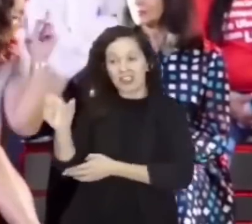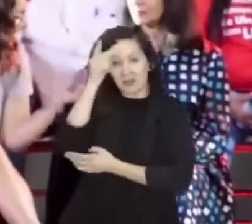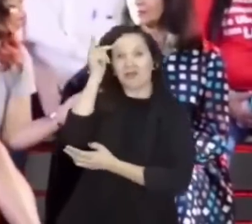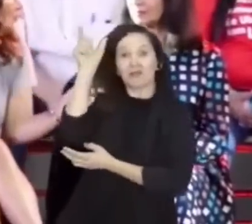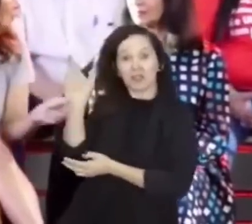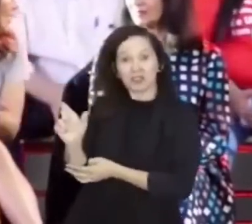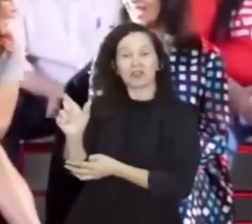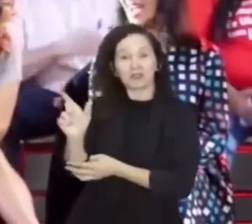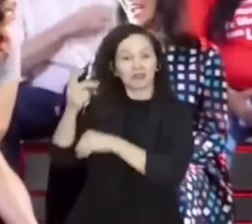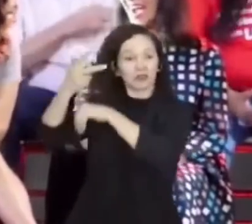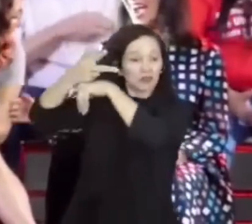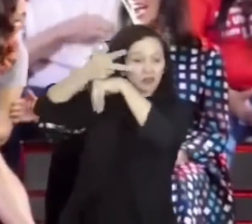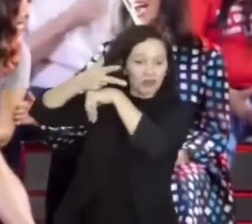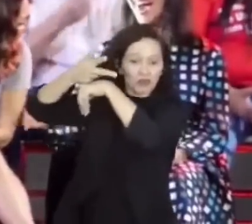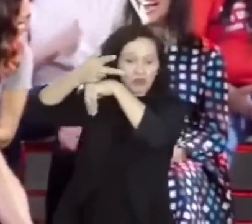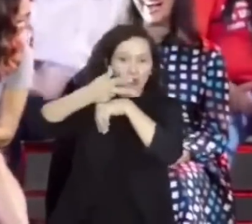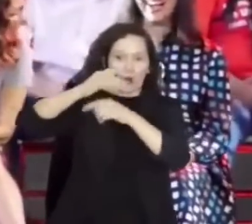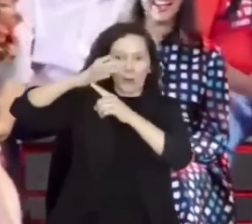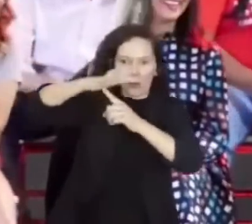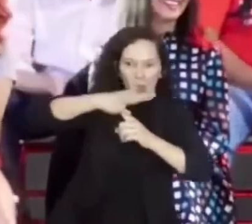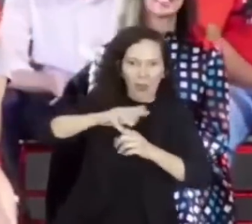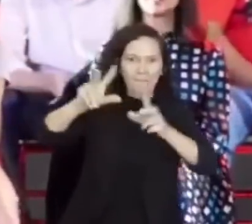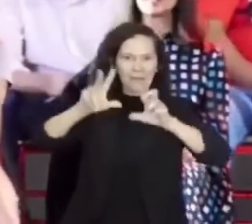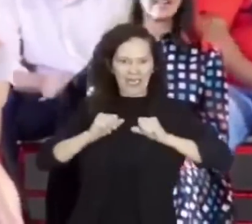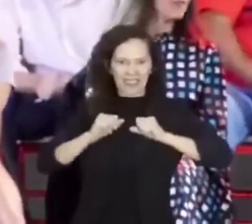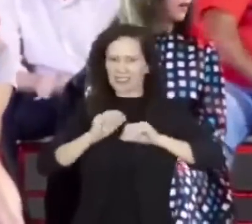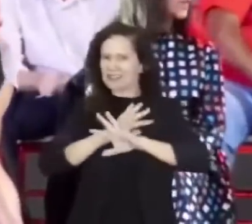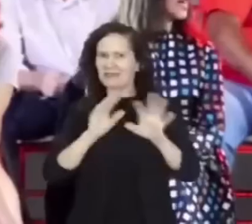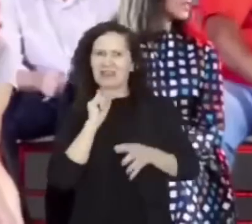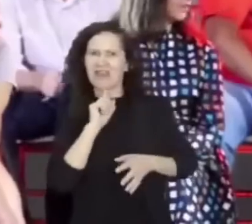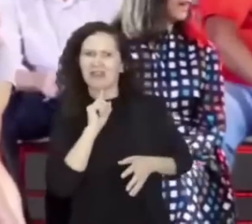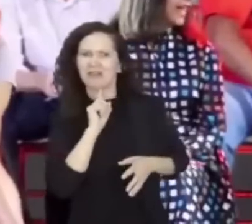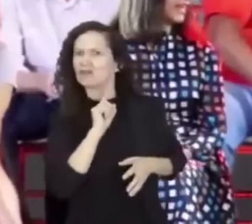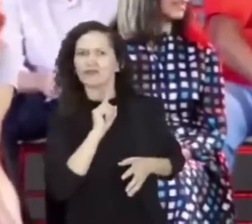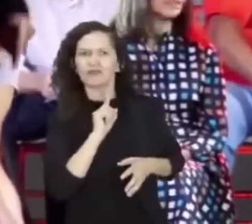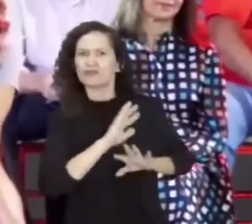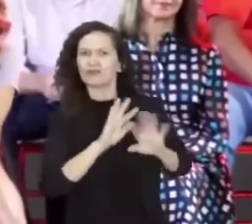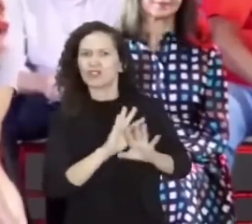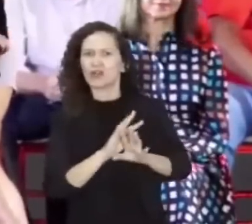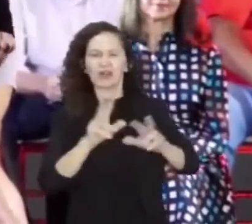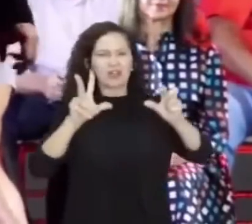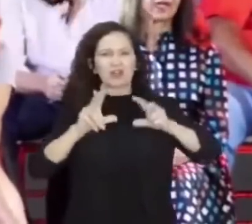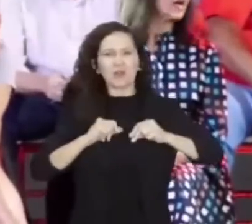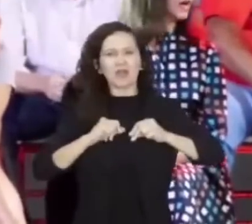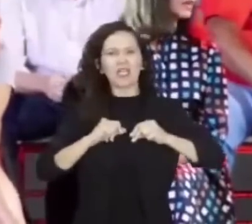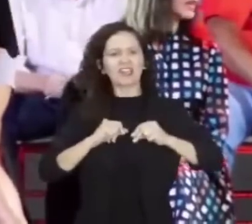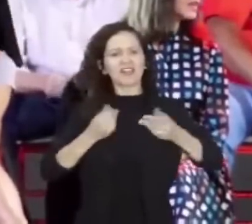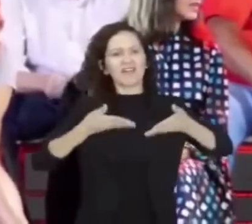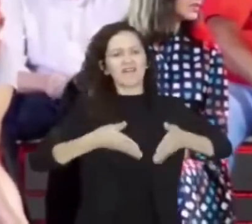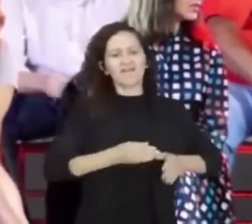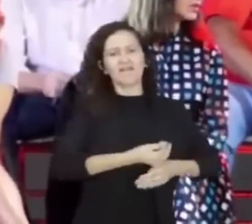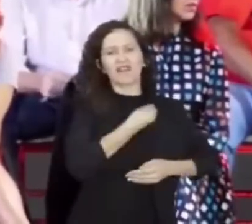Esse cidadão não merece ser mineiros. Eles não merecem ser mineiros, porque se tem